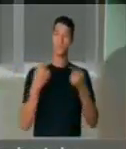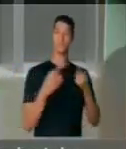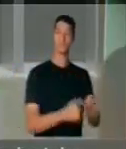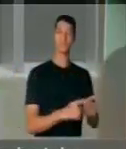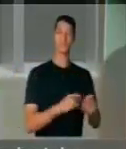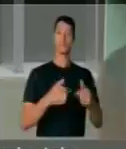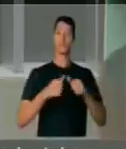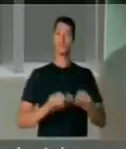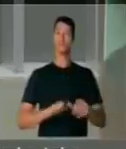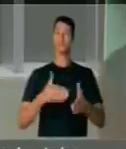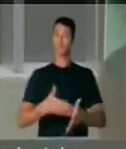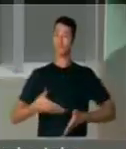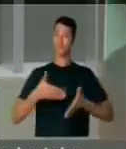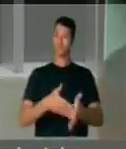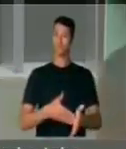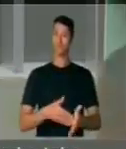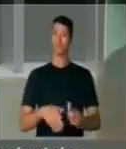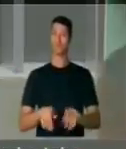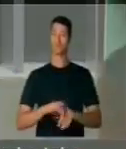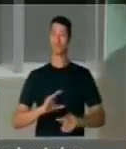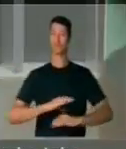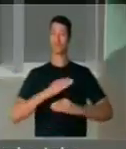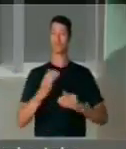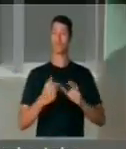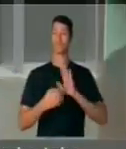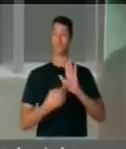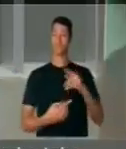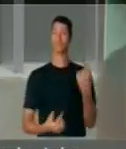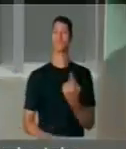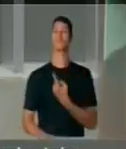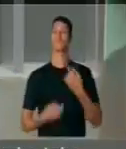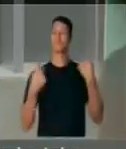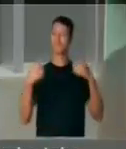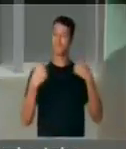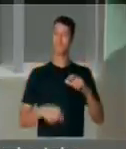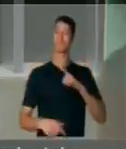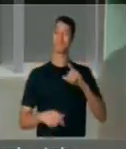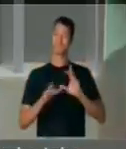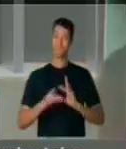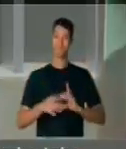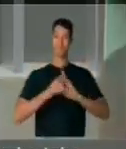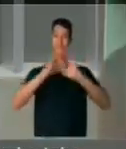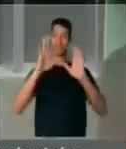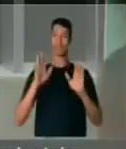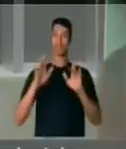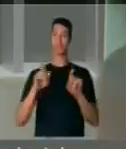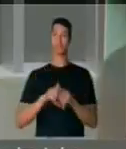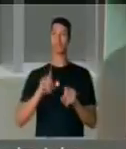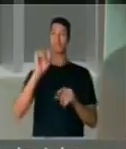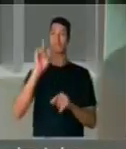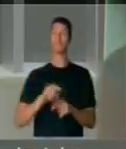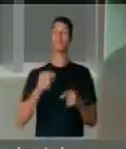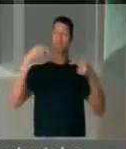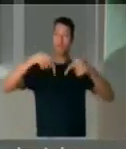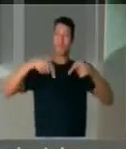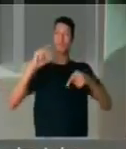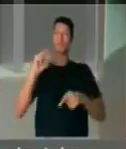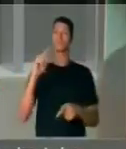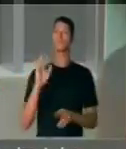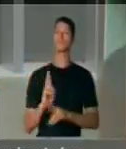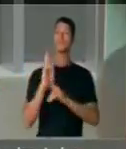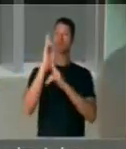Desafios estão aí para serem enfrentados. Coragem para mostrar que somos necessários à democracia, que é aqui